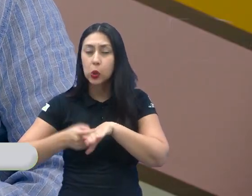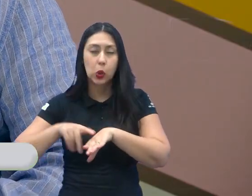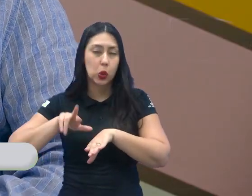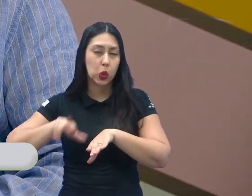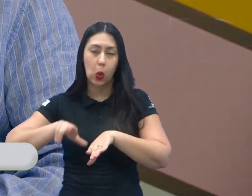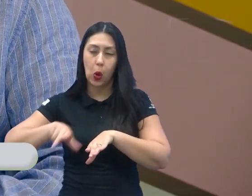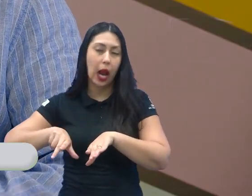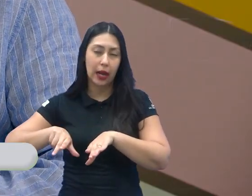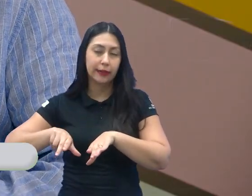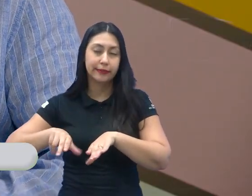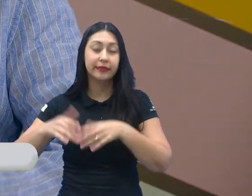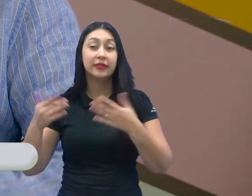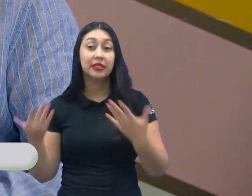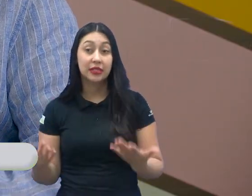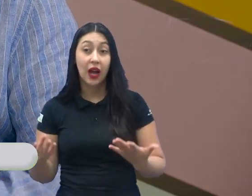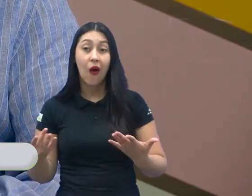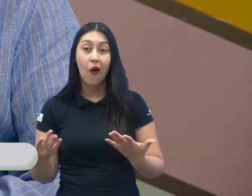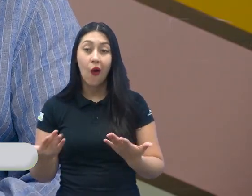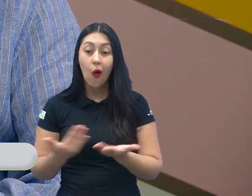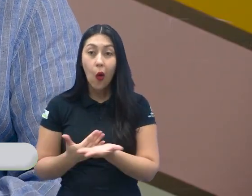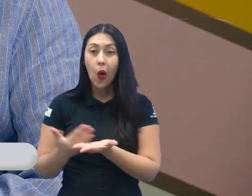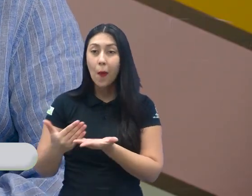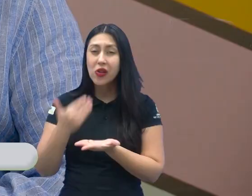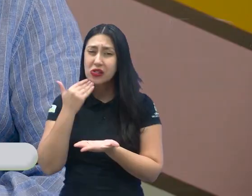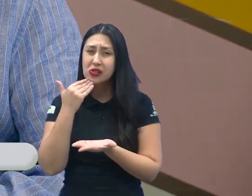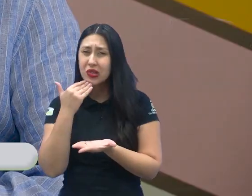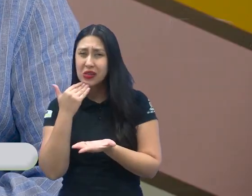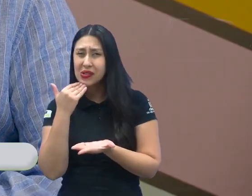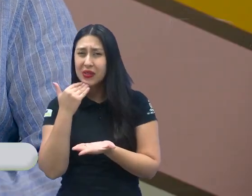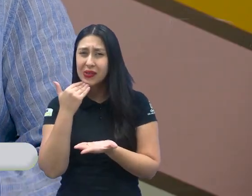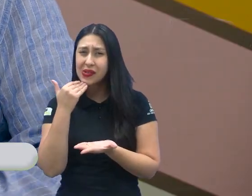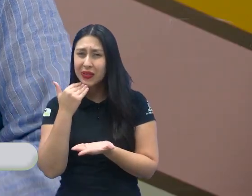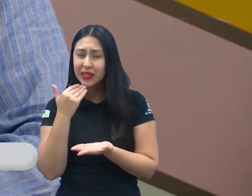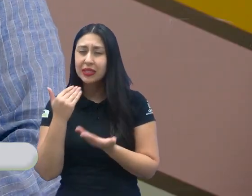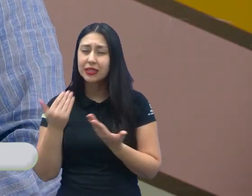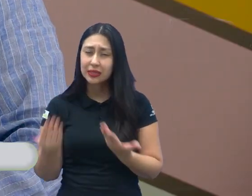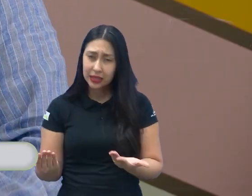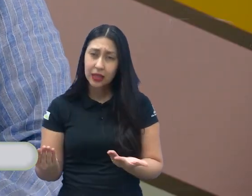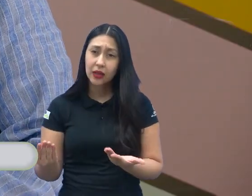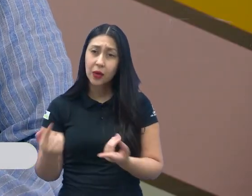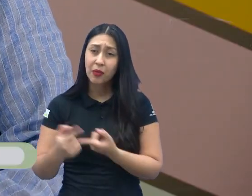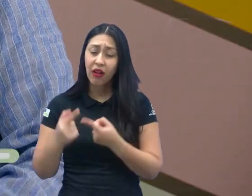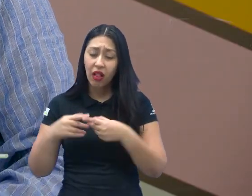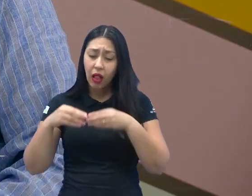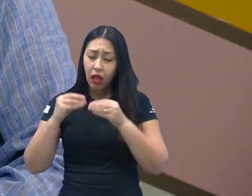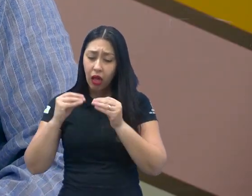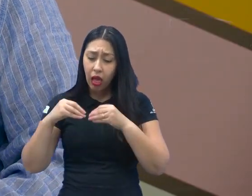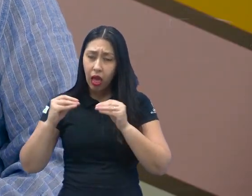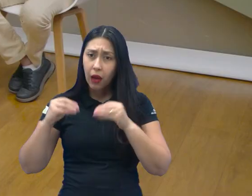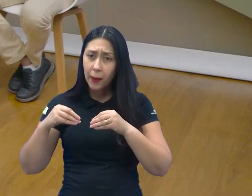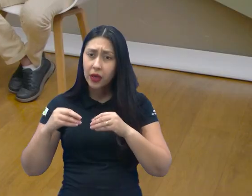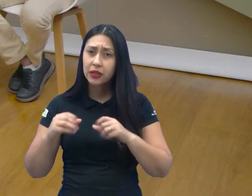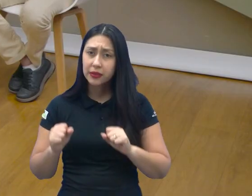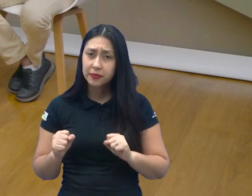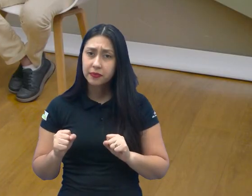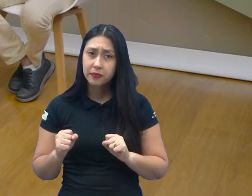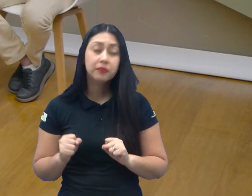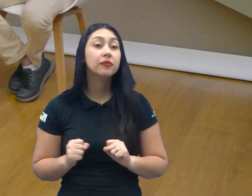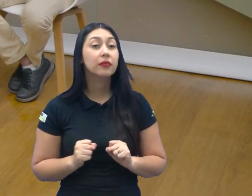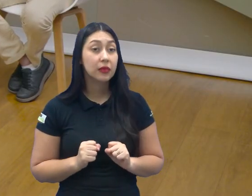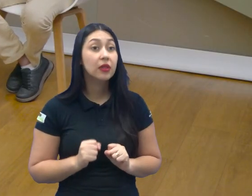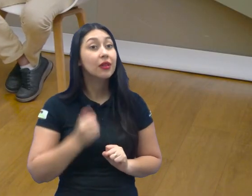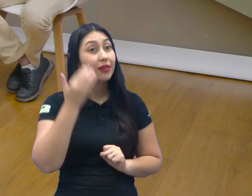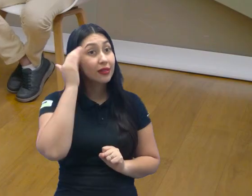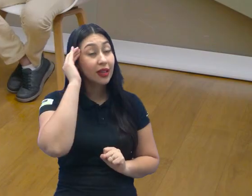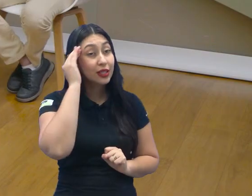entendendo? Então facilita mais as deformidades com essa frouxidão. Doutor, e quando... Entendi, perfeito.